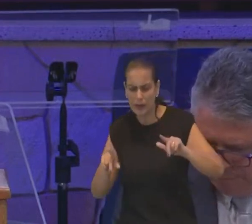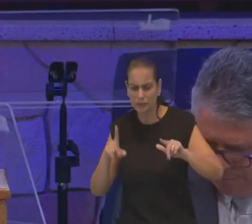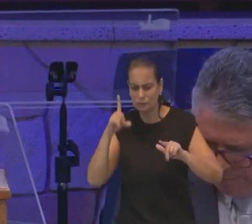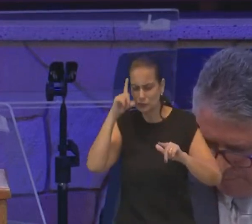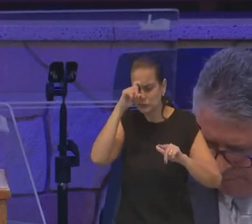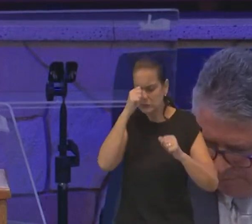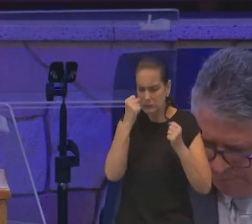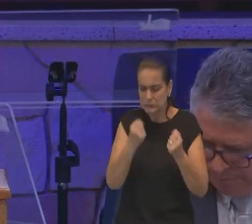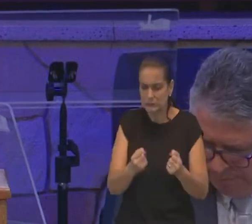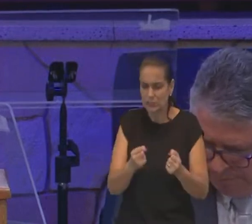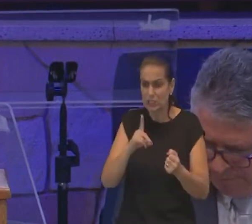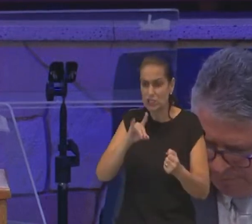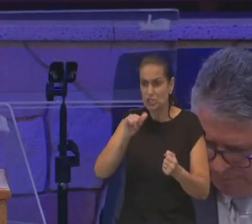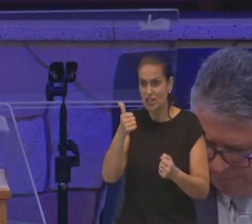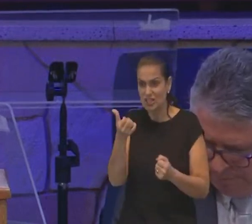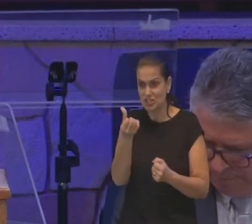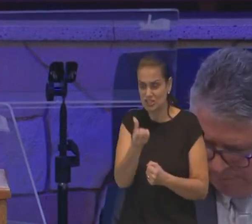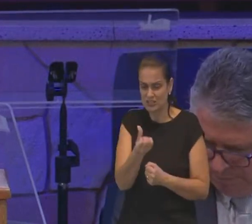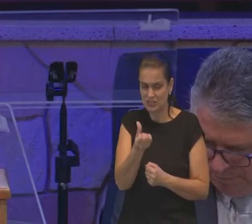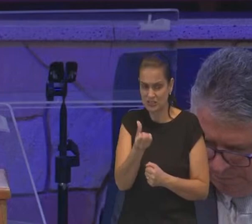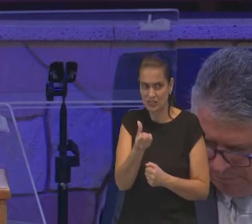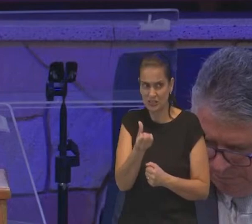E dia 16 foi